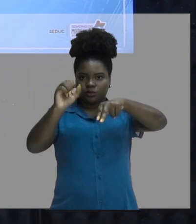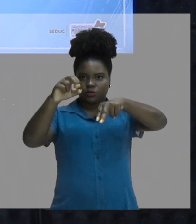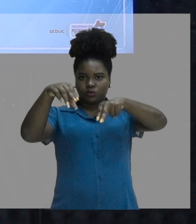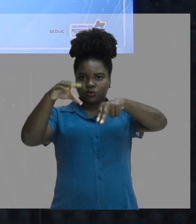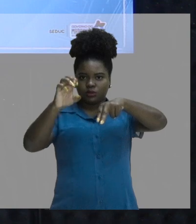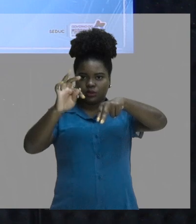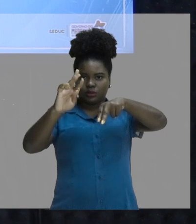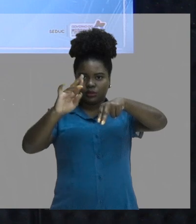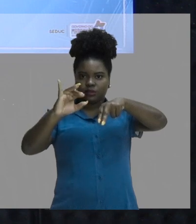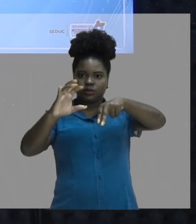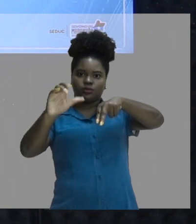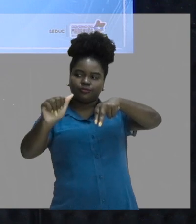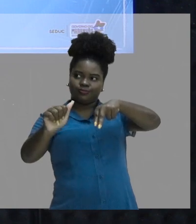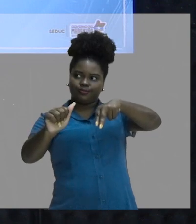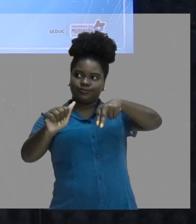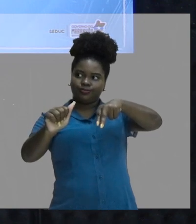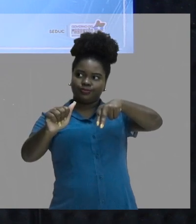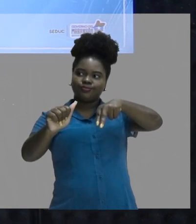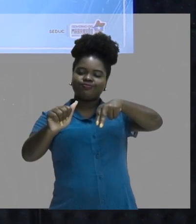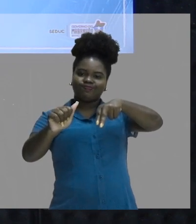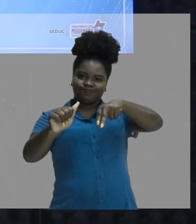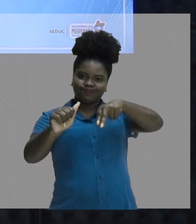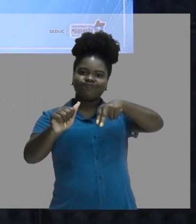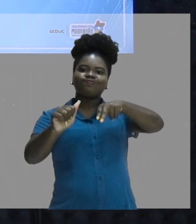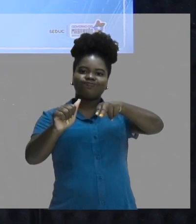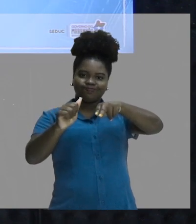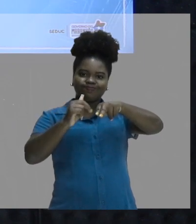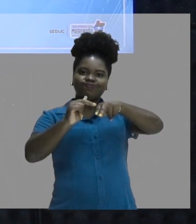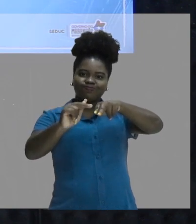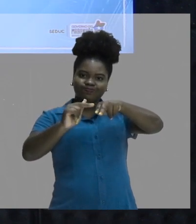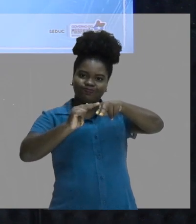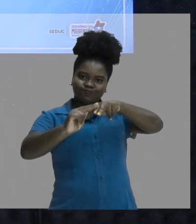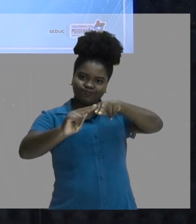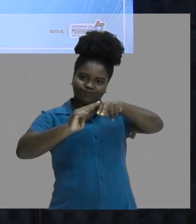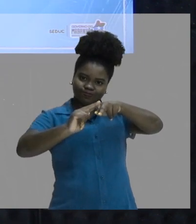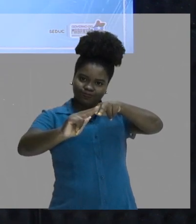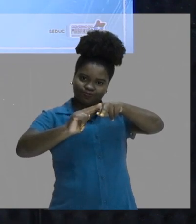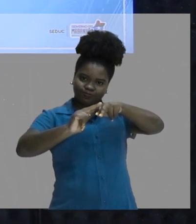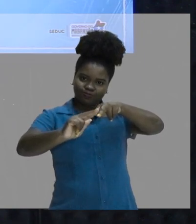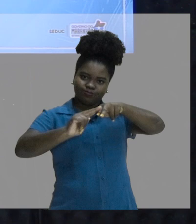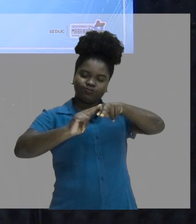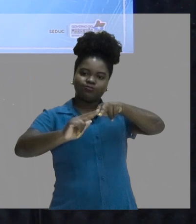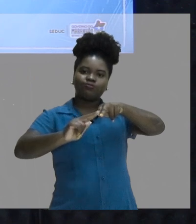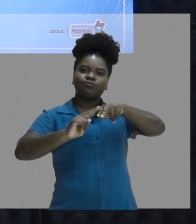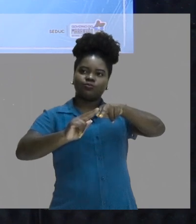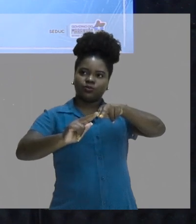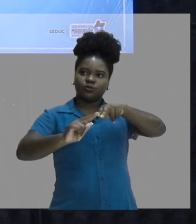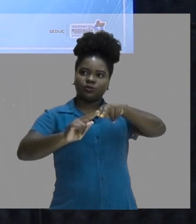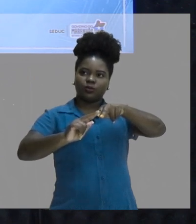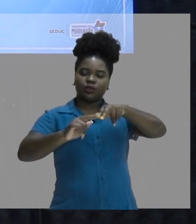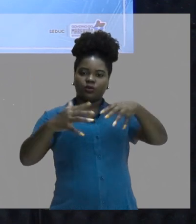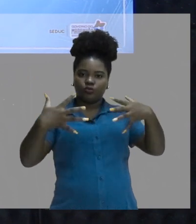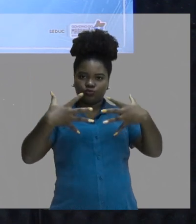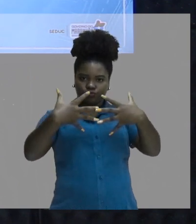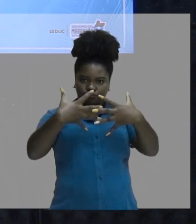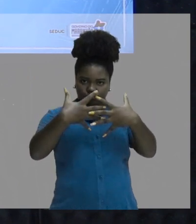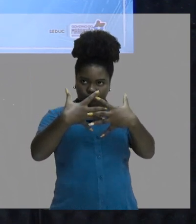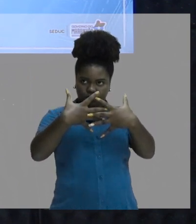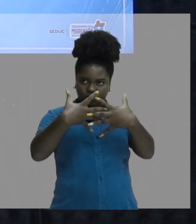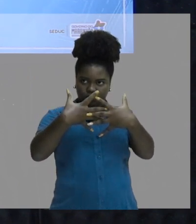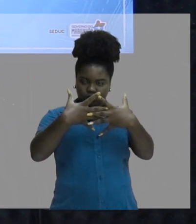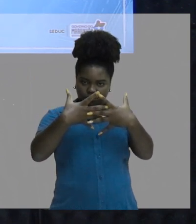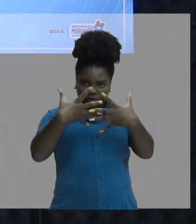Concêntrica. Esqueçam isso aqui. Aqui ele está o quê? Fazendo uma contração concêntrica. Ele está encurtando as fibras musculares. As fibras musculares estão o